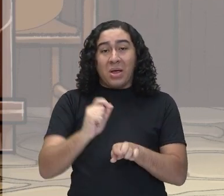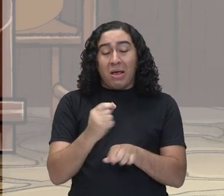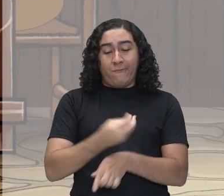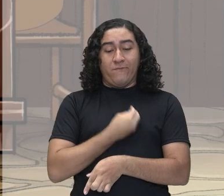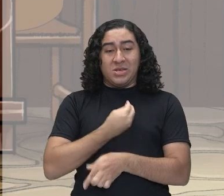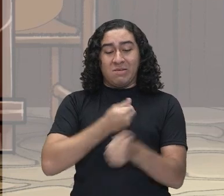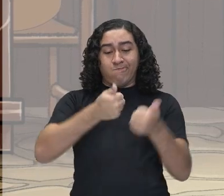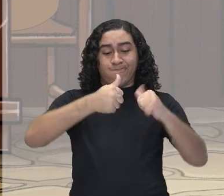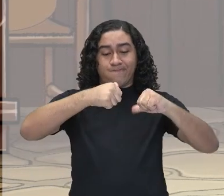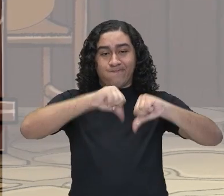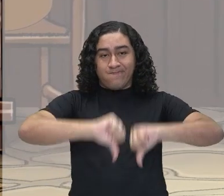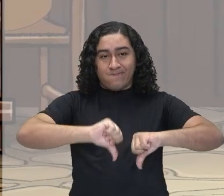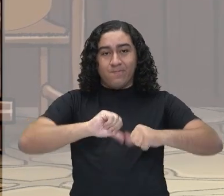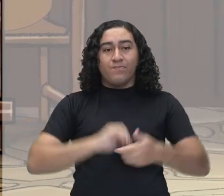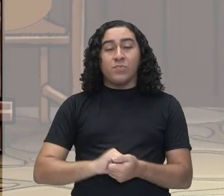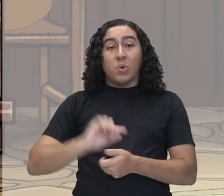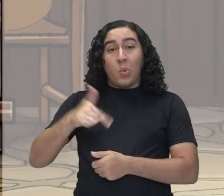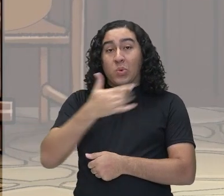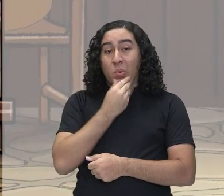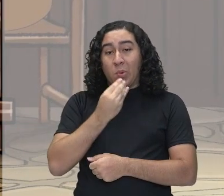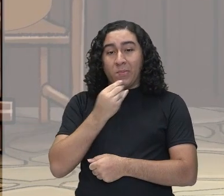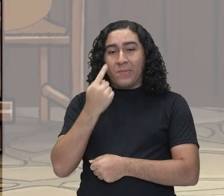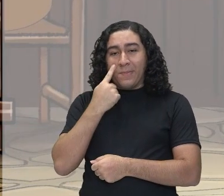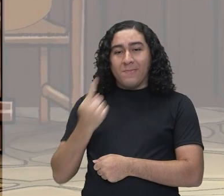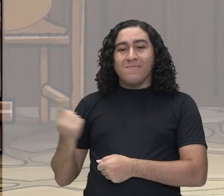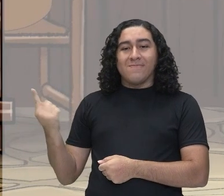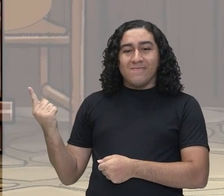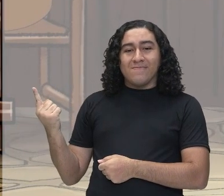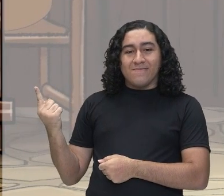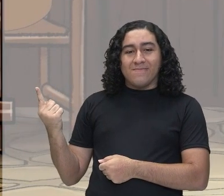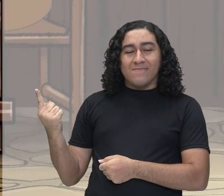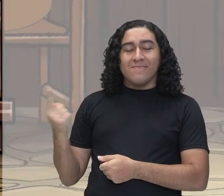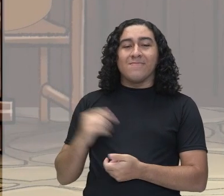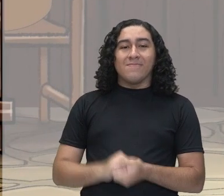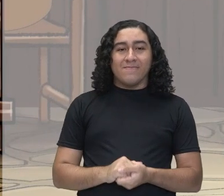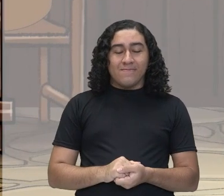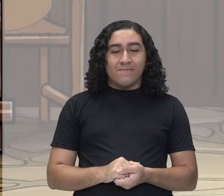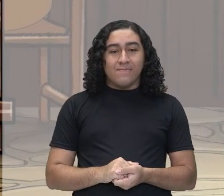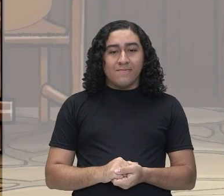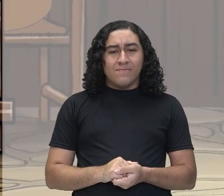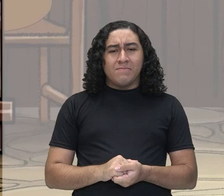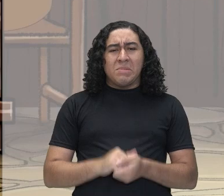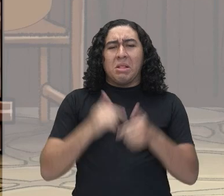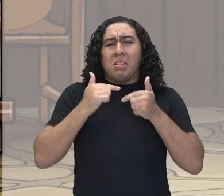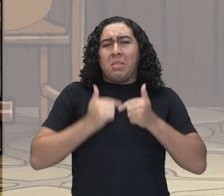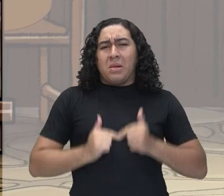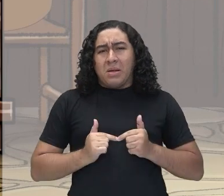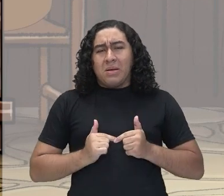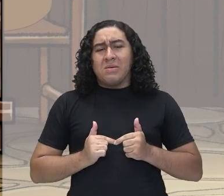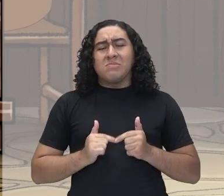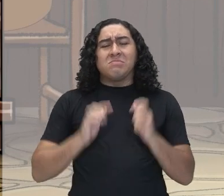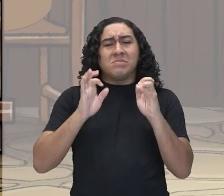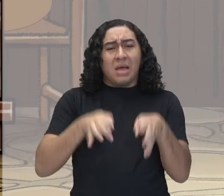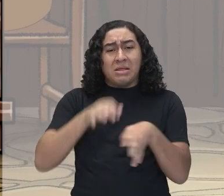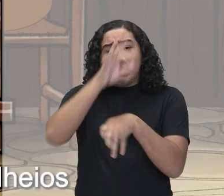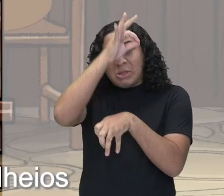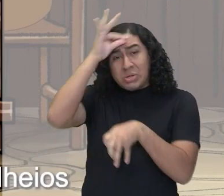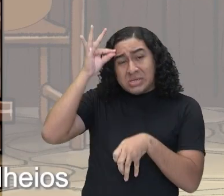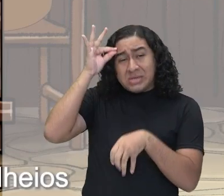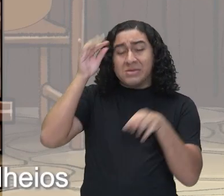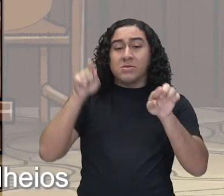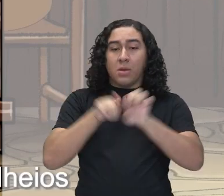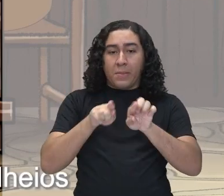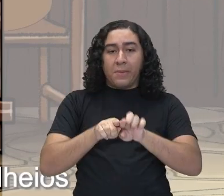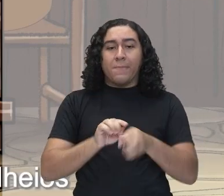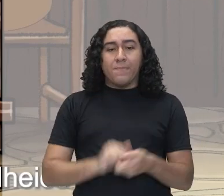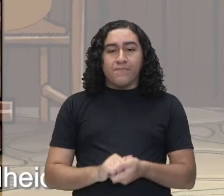decadência. Genaro, um pintor bonito quando jovem, puro, pensativo e melancólico.